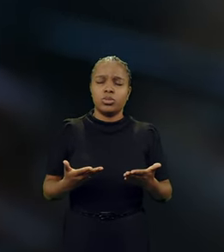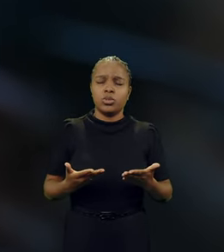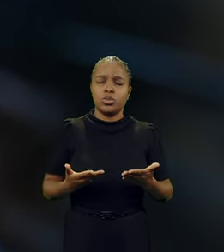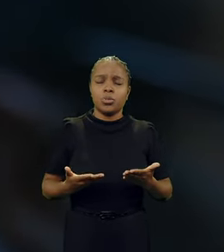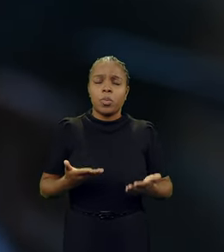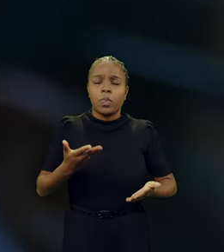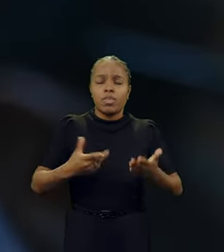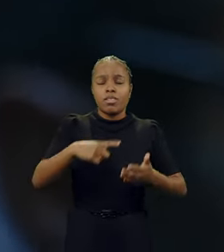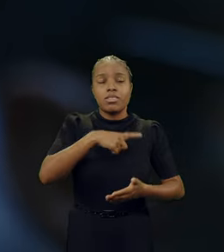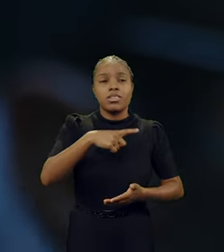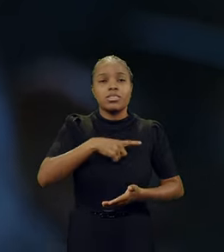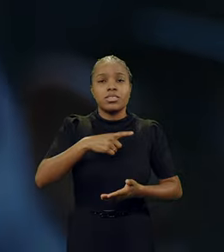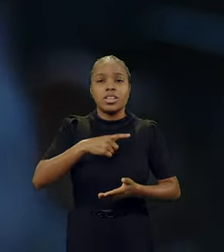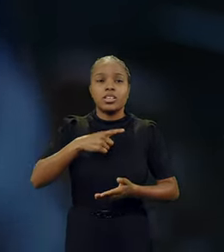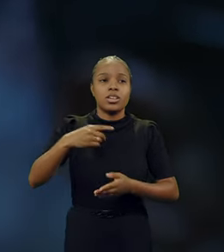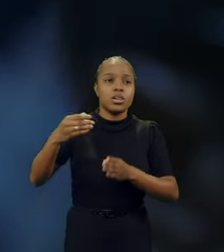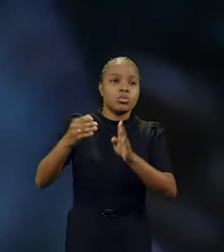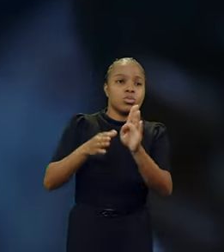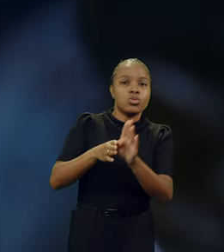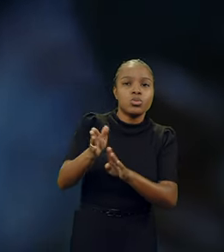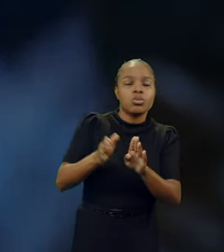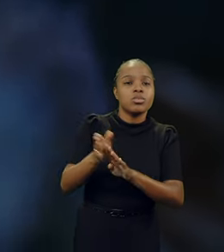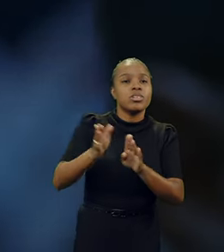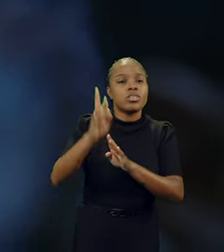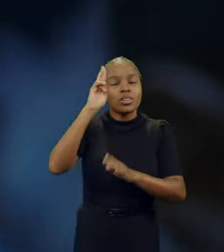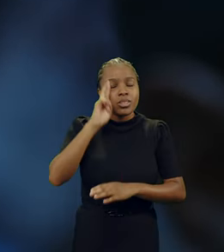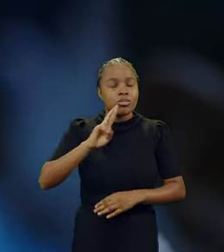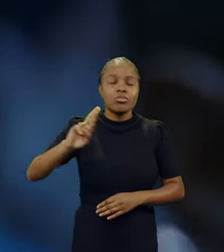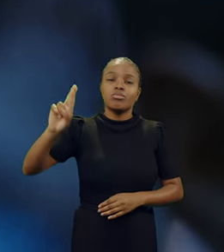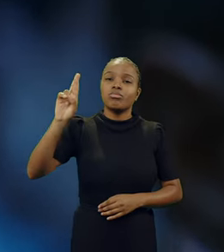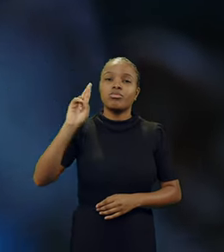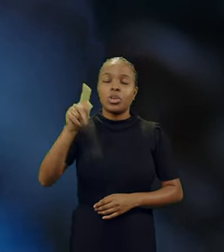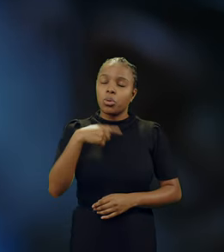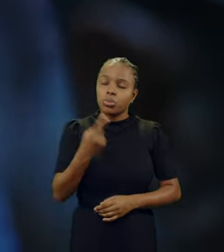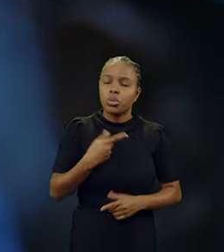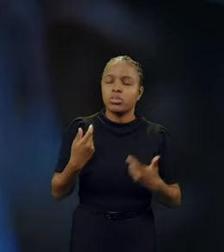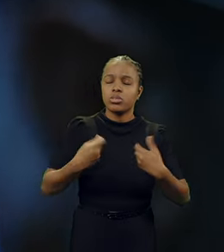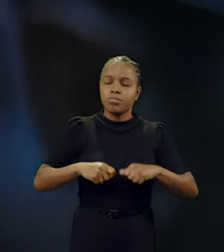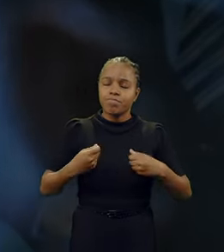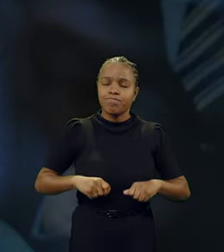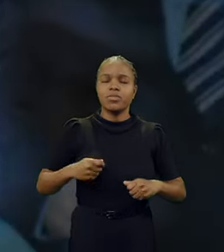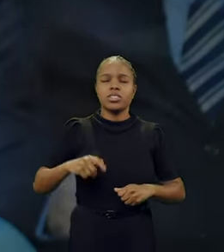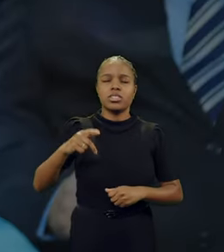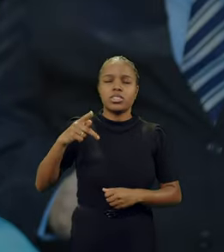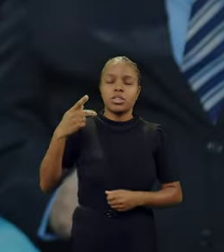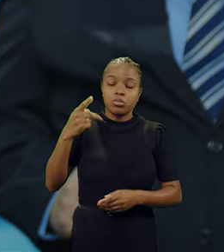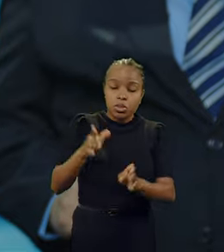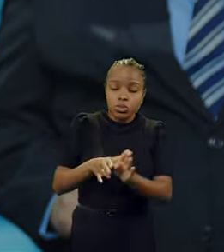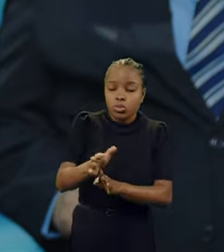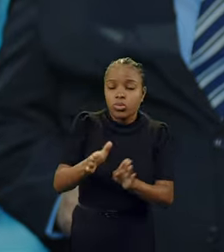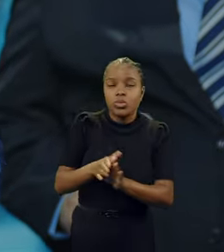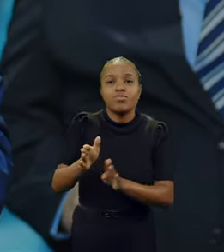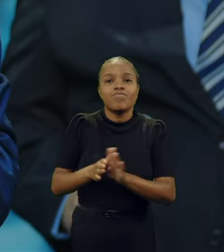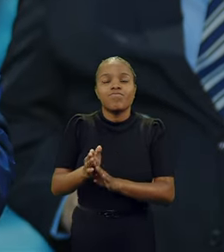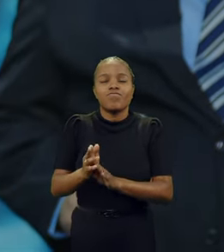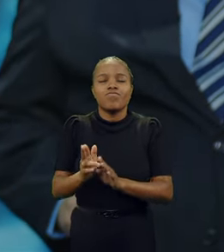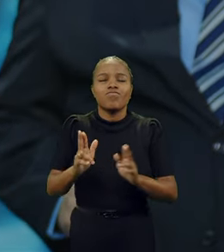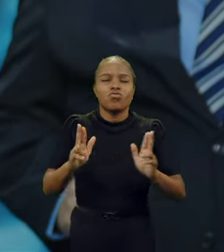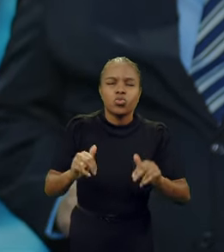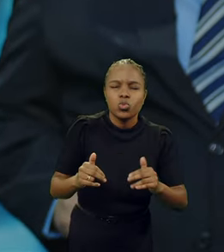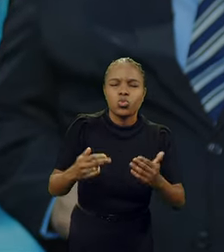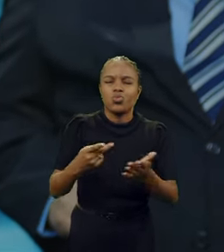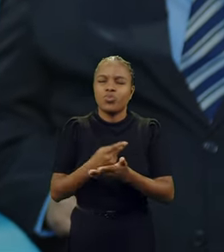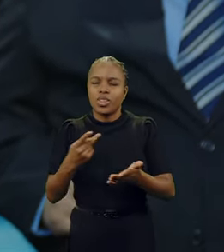equilíbrio, dá direção, da unção do teu Espírito Santo. Pai, nós precisamos das tuas diretrizes para não falhar.